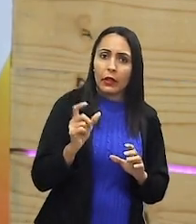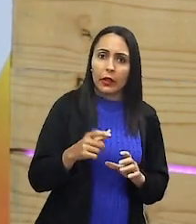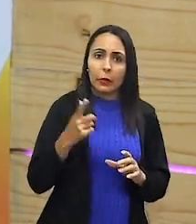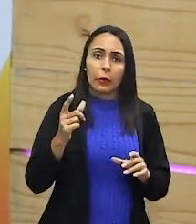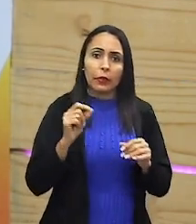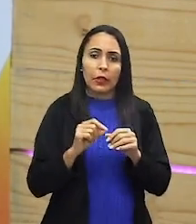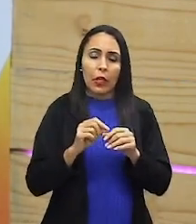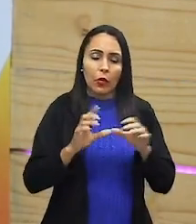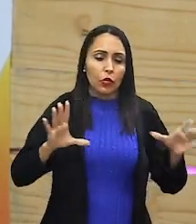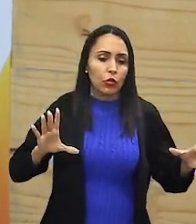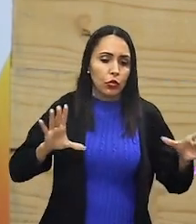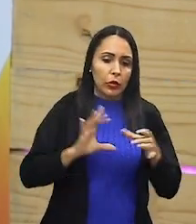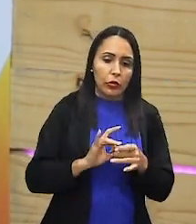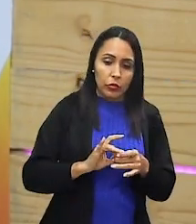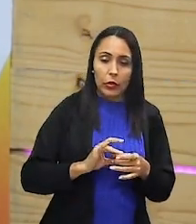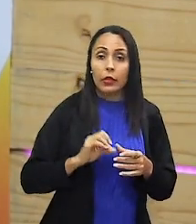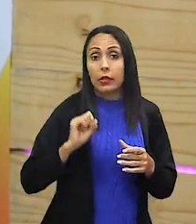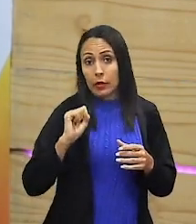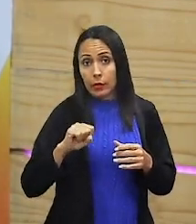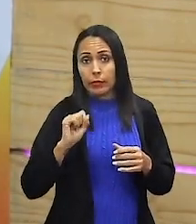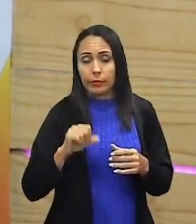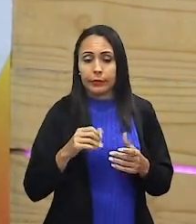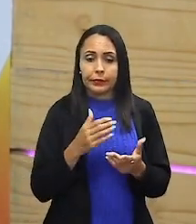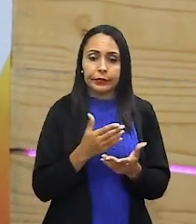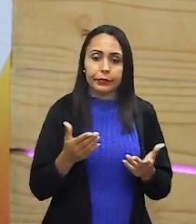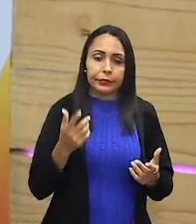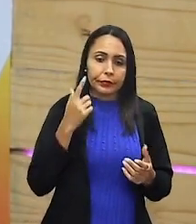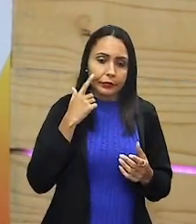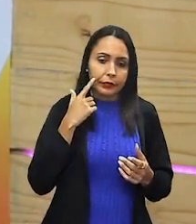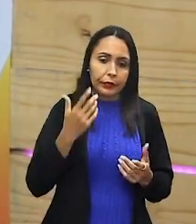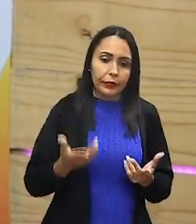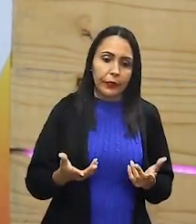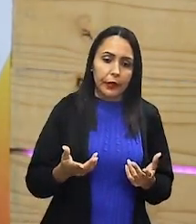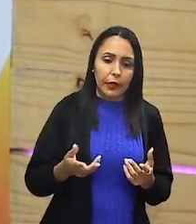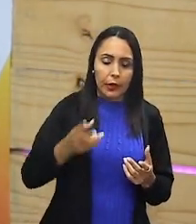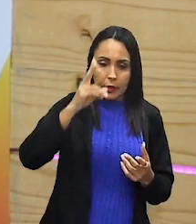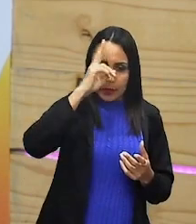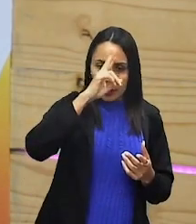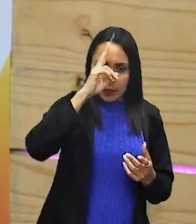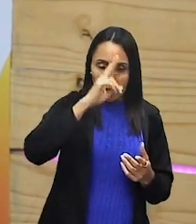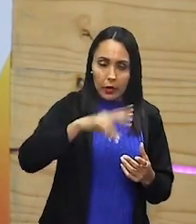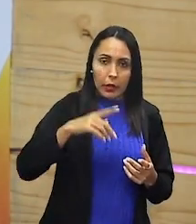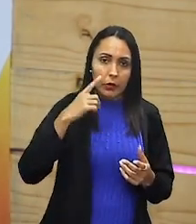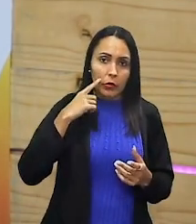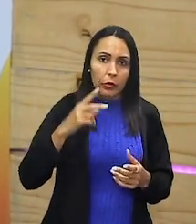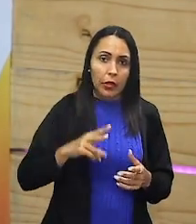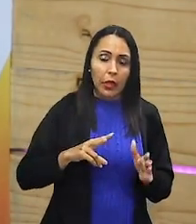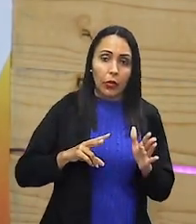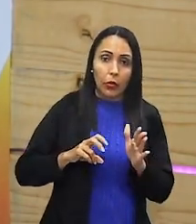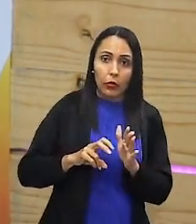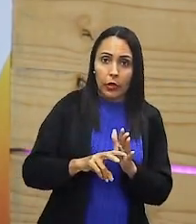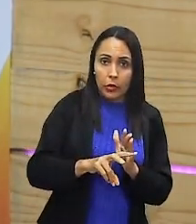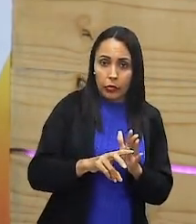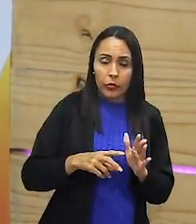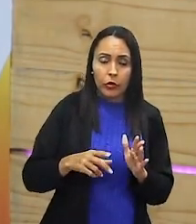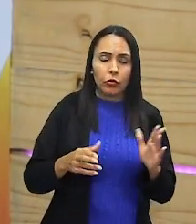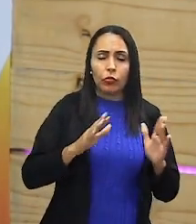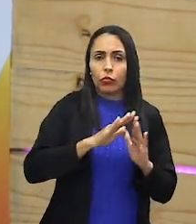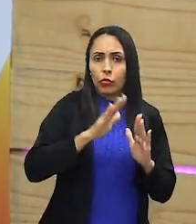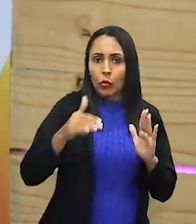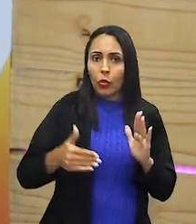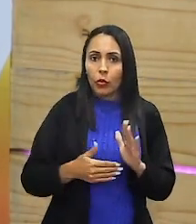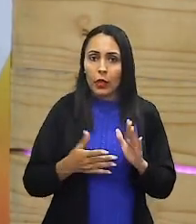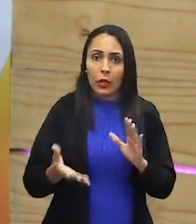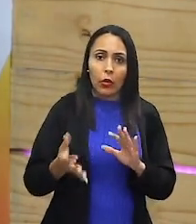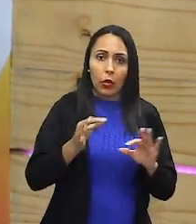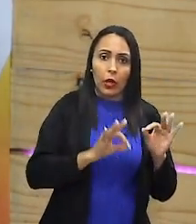fazer quando junta as duas? Olha, isso. Vocês vão ter que lembrar que assim, todo vírus é sem exceção. Todo vírus ele é